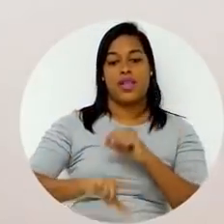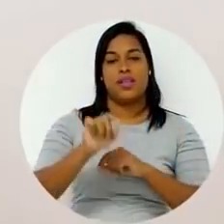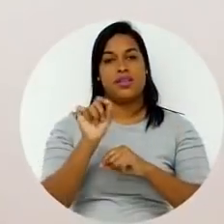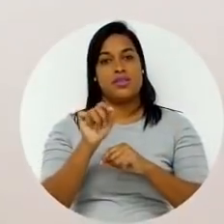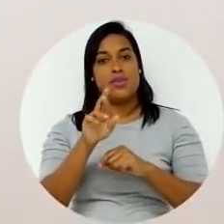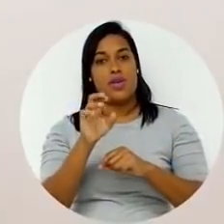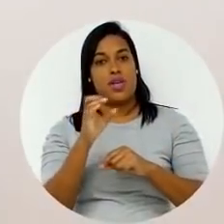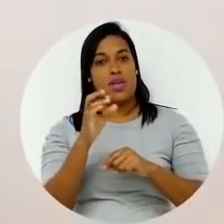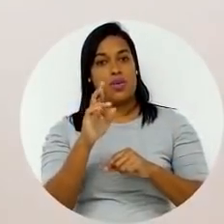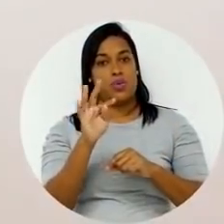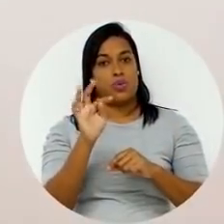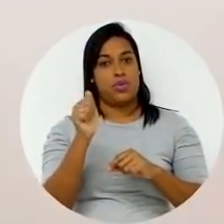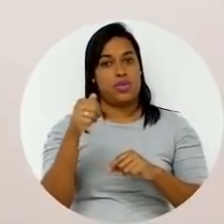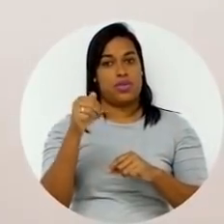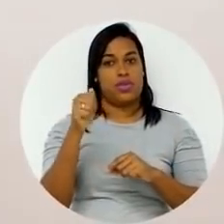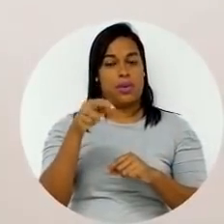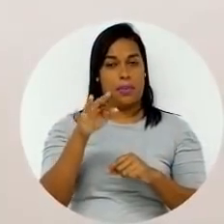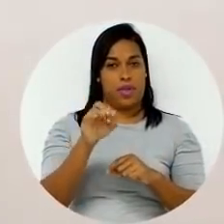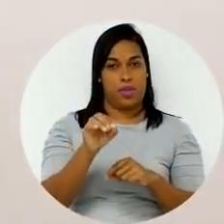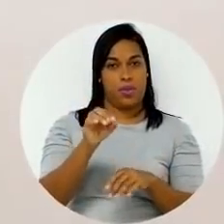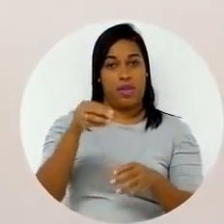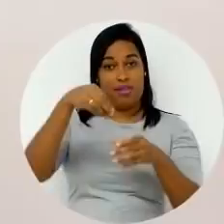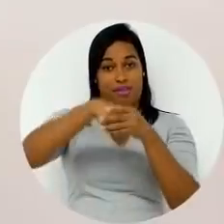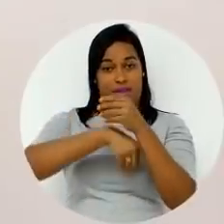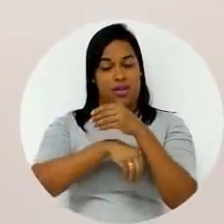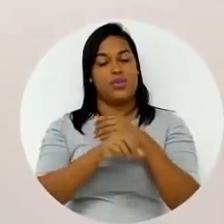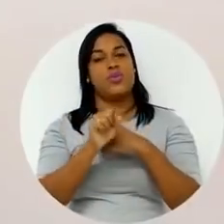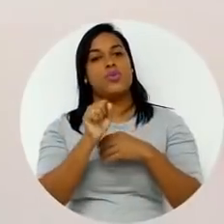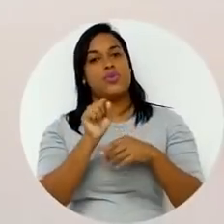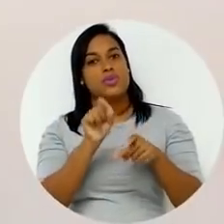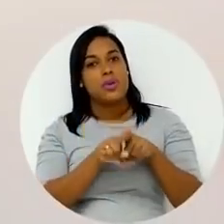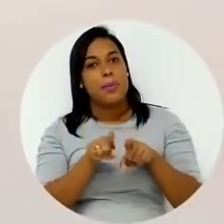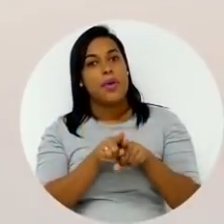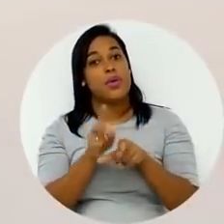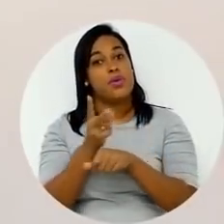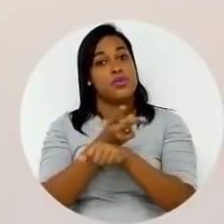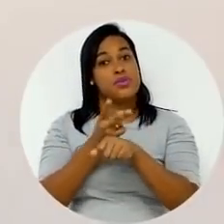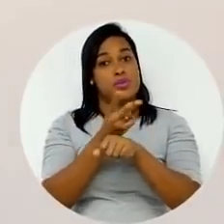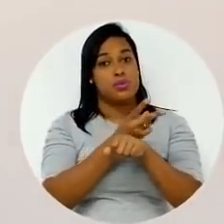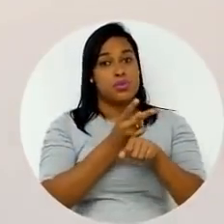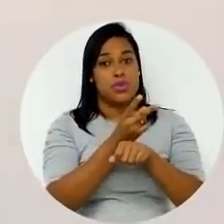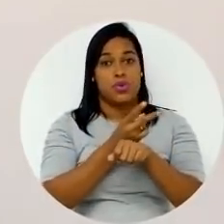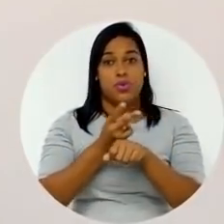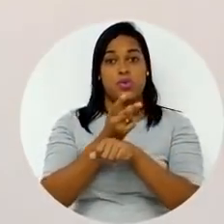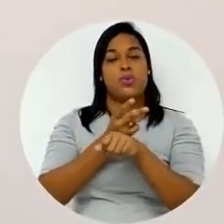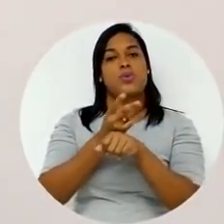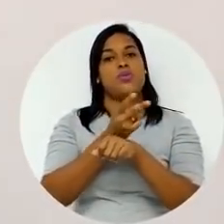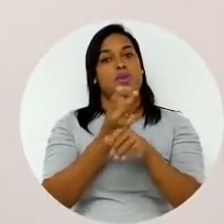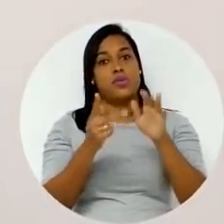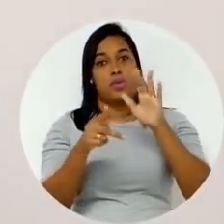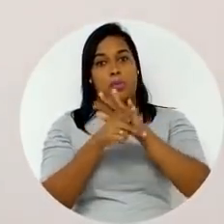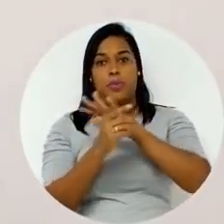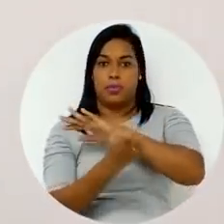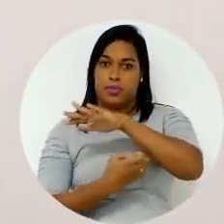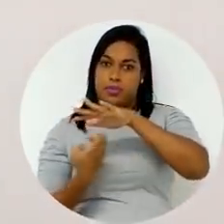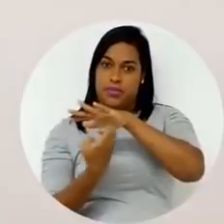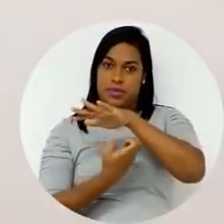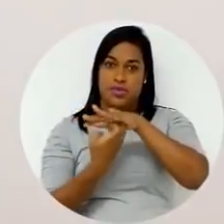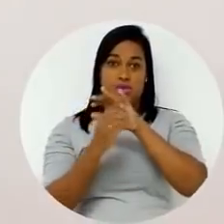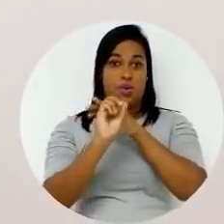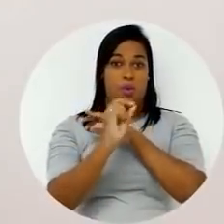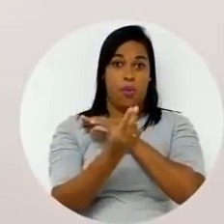seleção. O recrutamento ele pode ser interno, quando são procurados candidatos no âmbito da própria empresa,